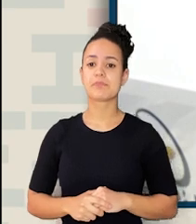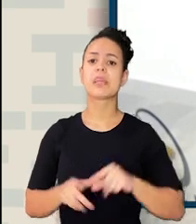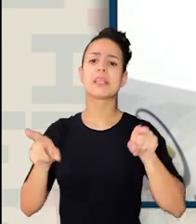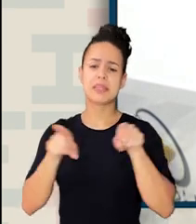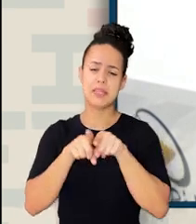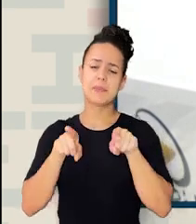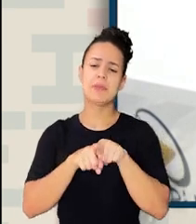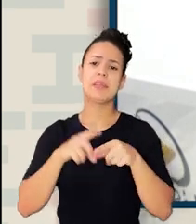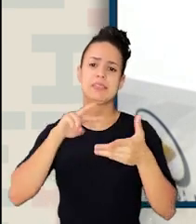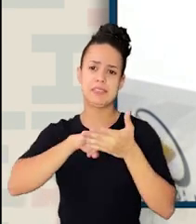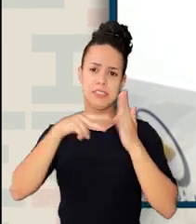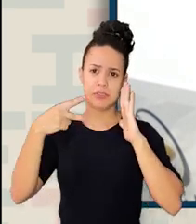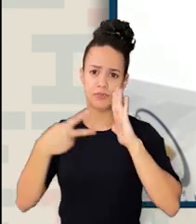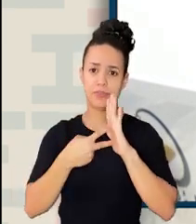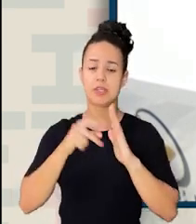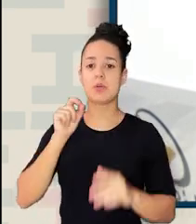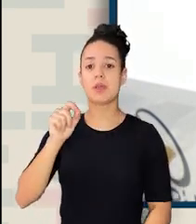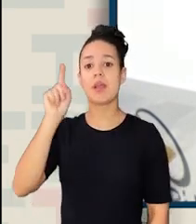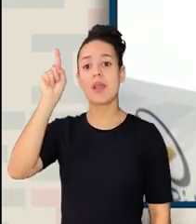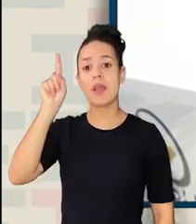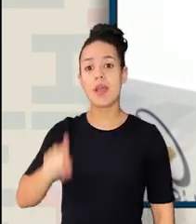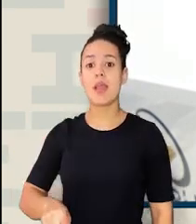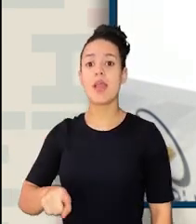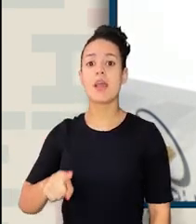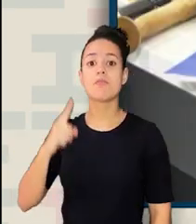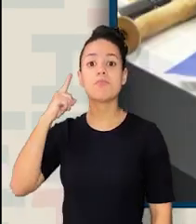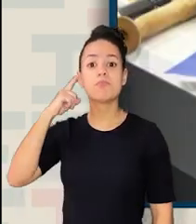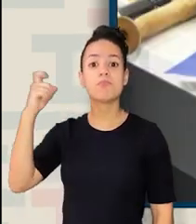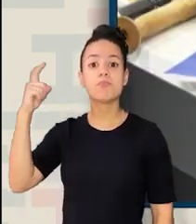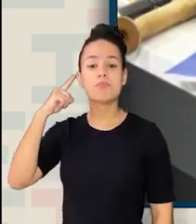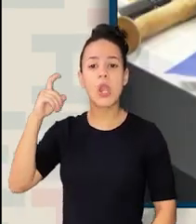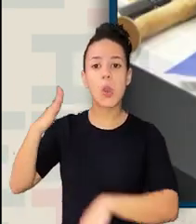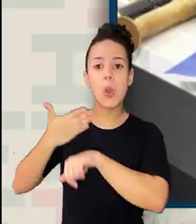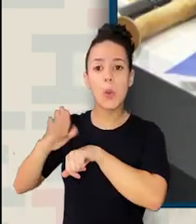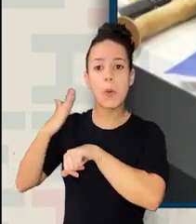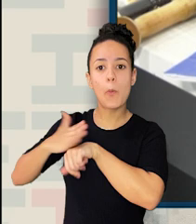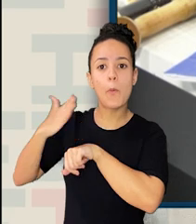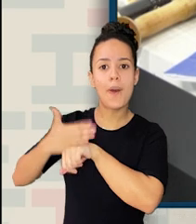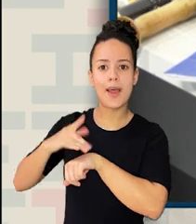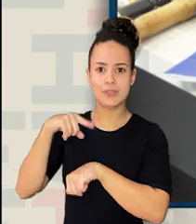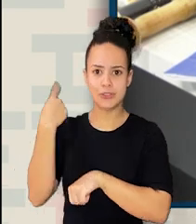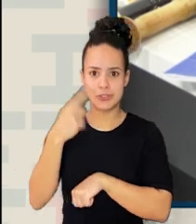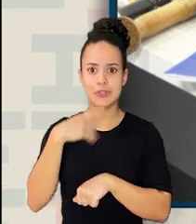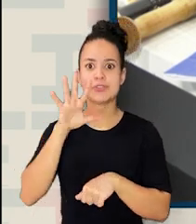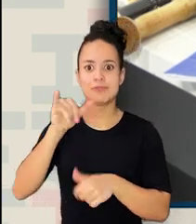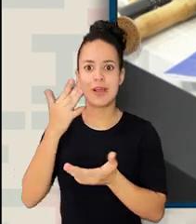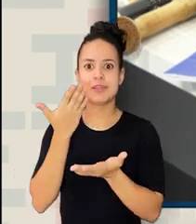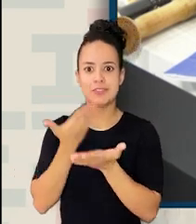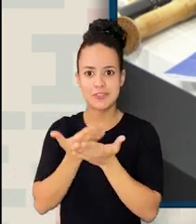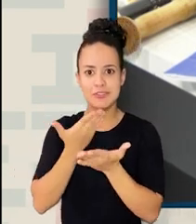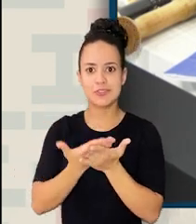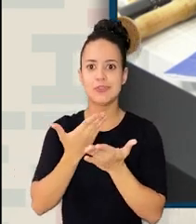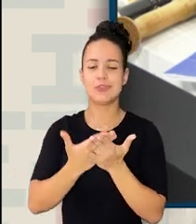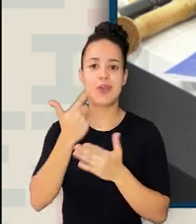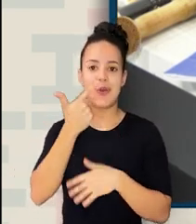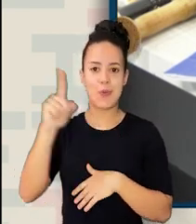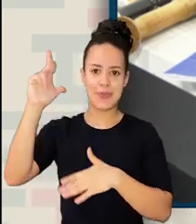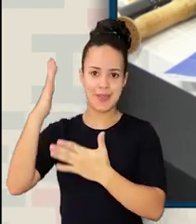também com uma certa maturidade do som, né, que a gente vai explorar em outro